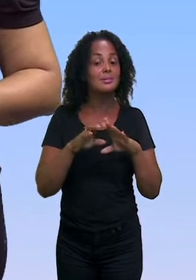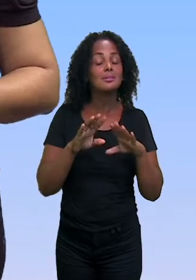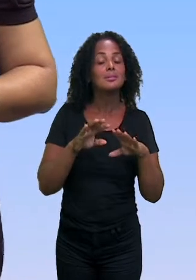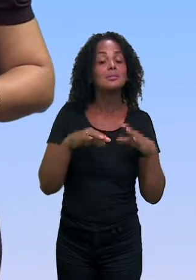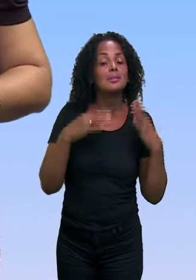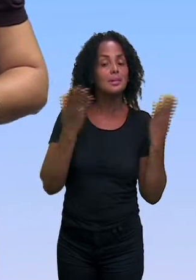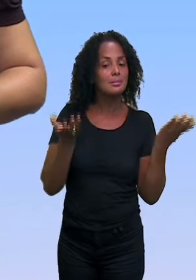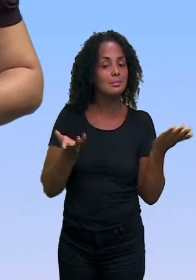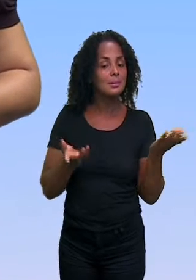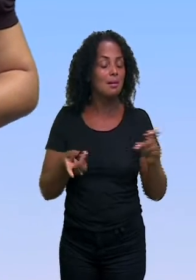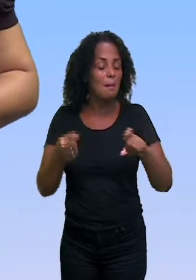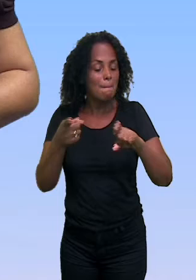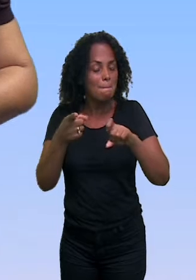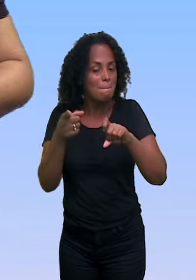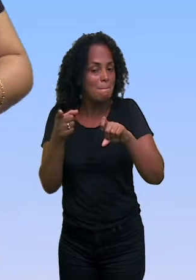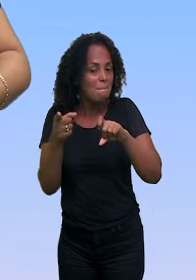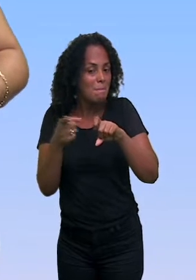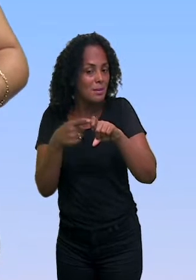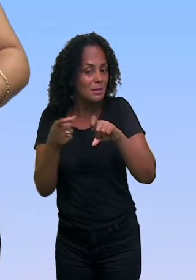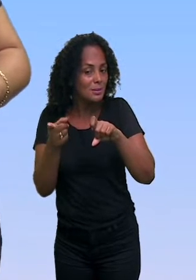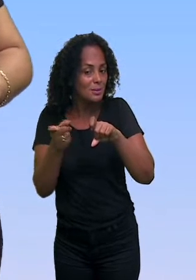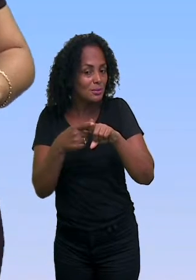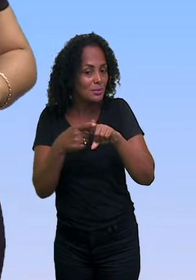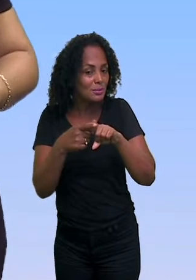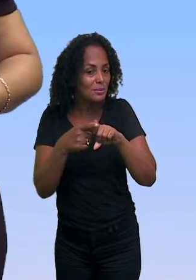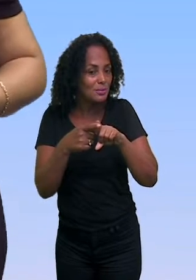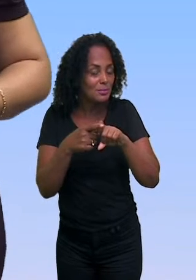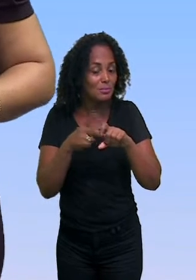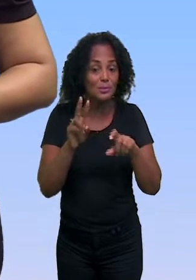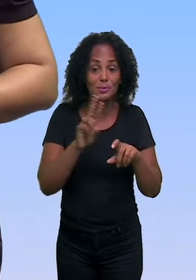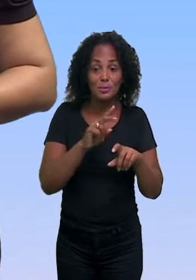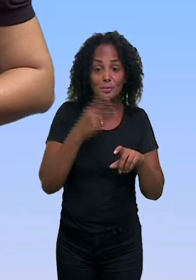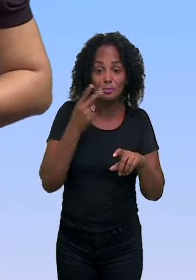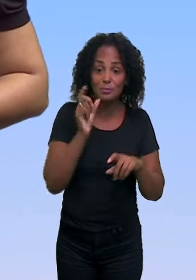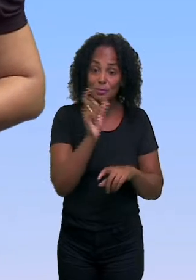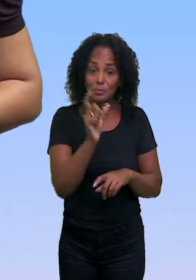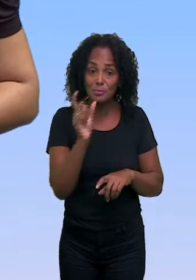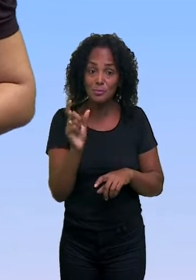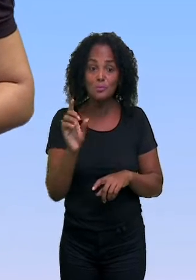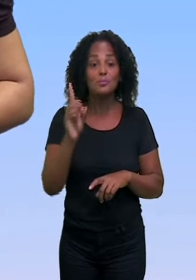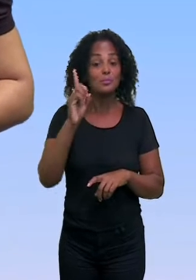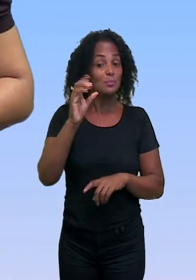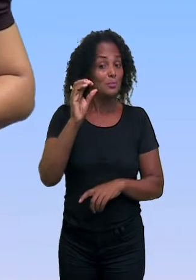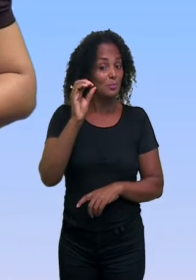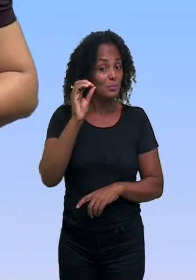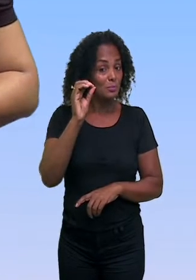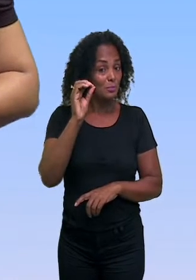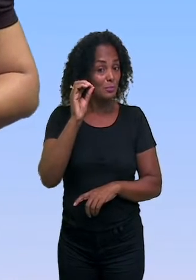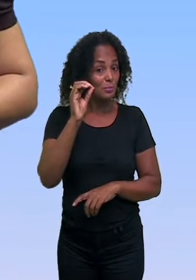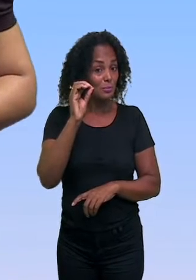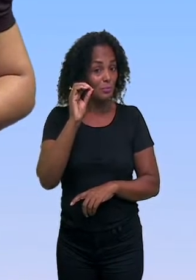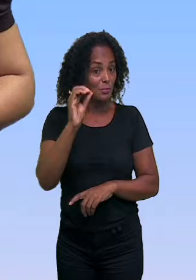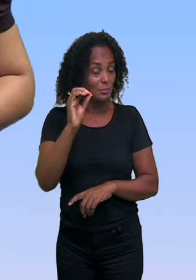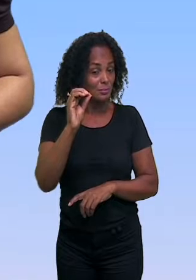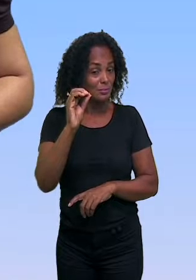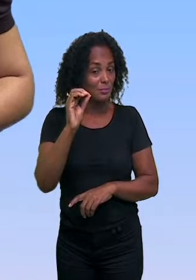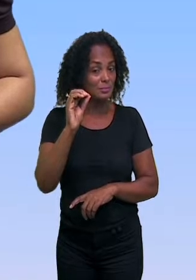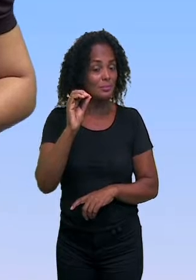médico Doctor vamos roletar Doctor Bom dia